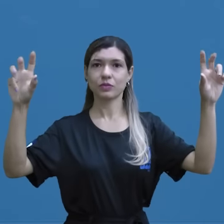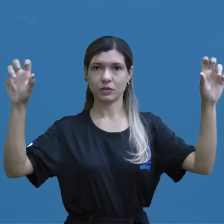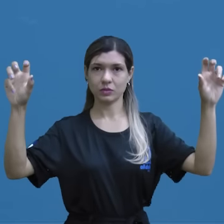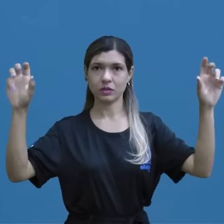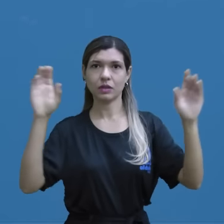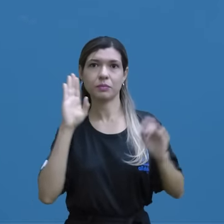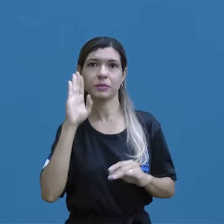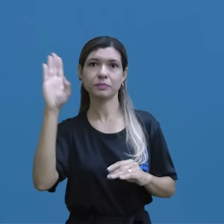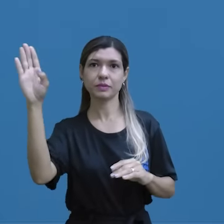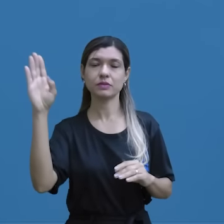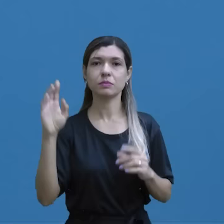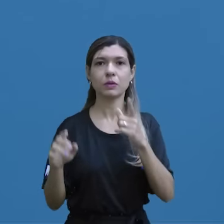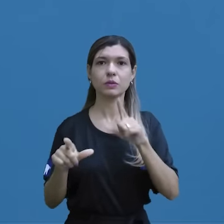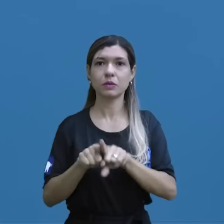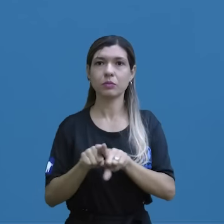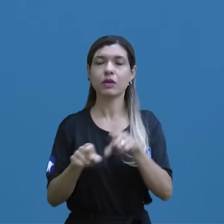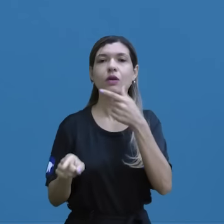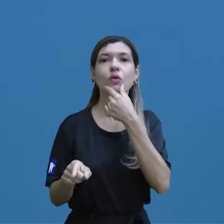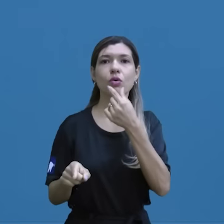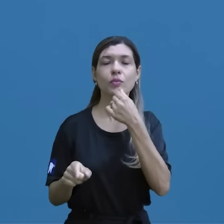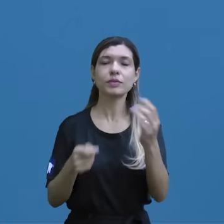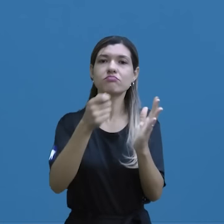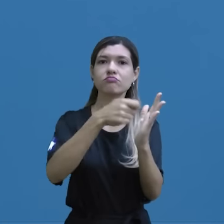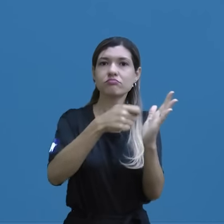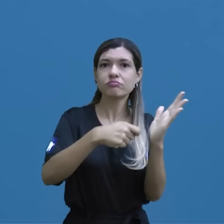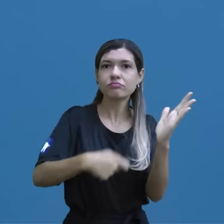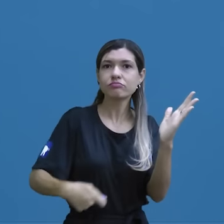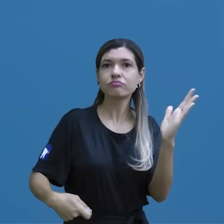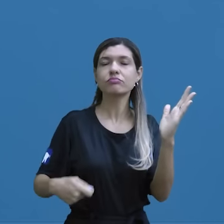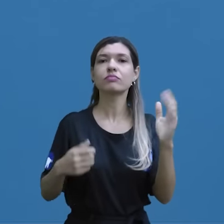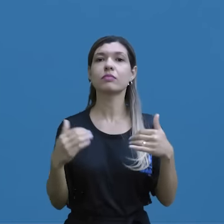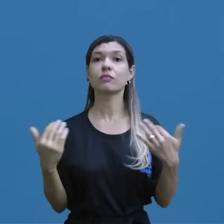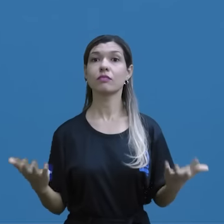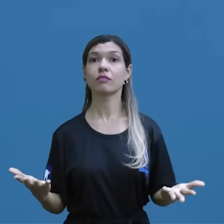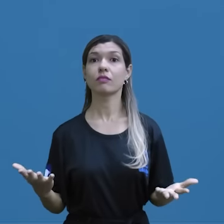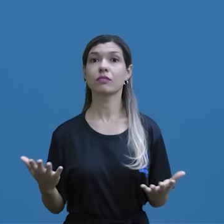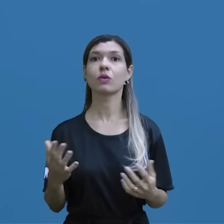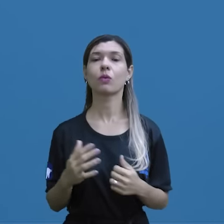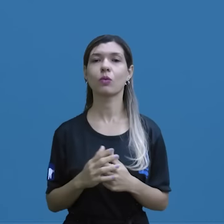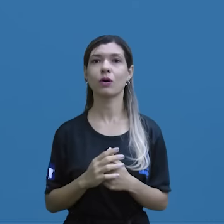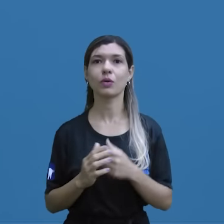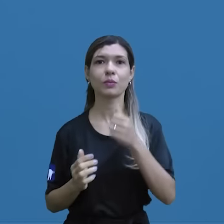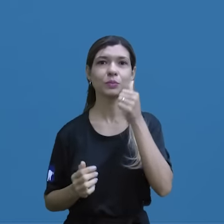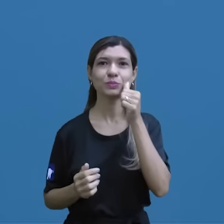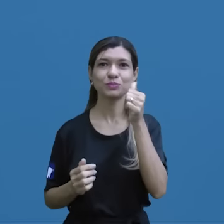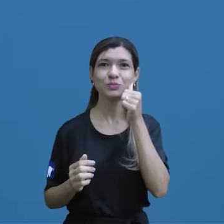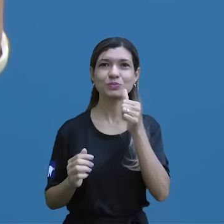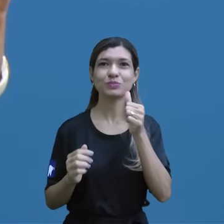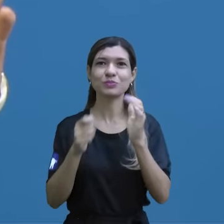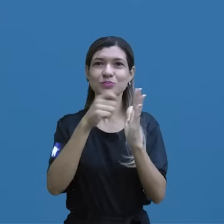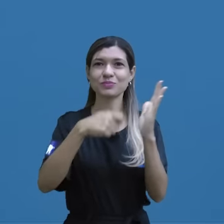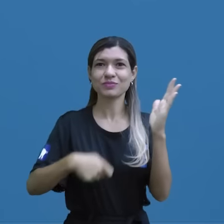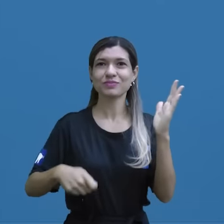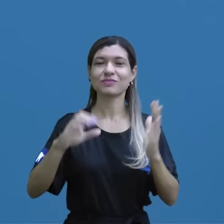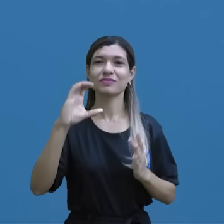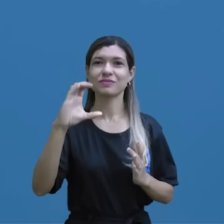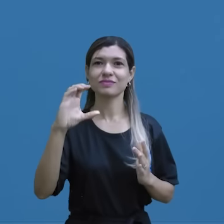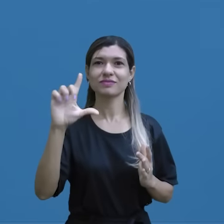Lispector, tá? Delírio, Clarice maravilhosa, né? A Paixão Segundo GH,